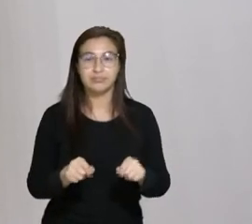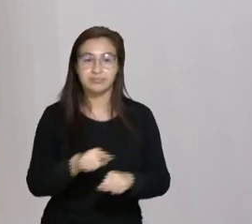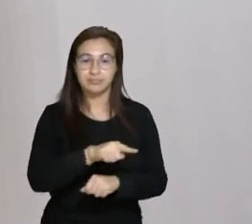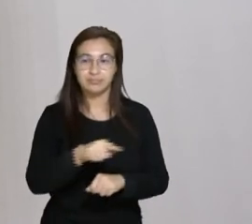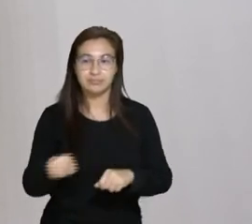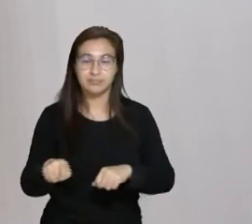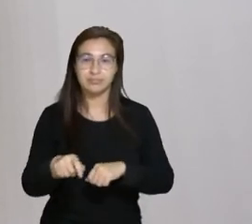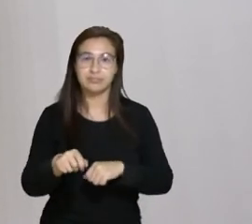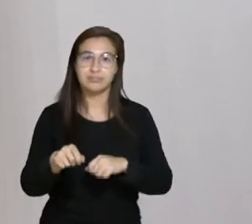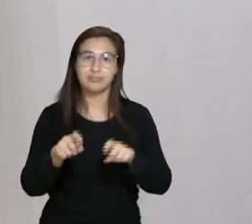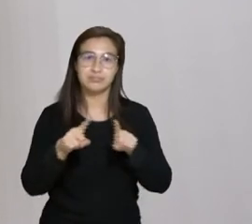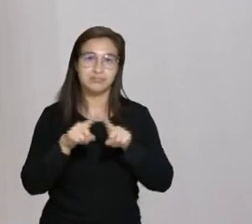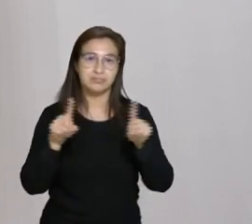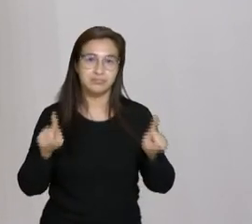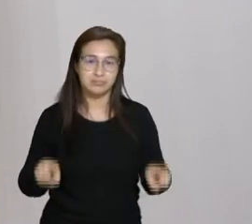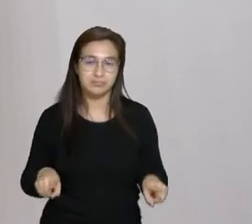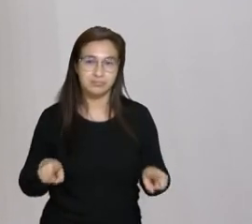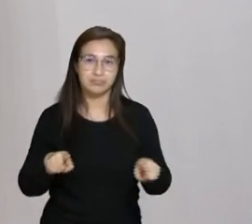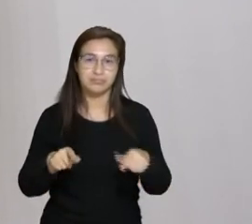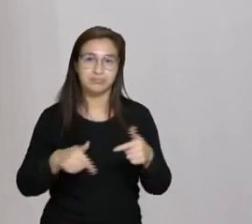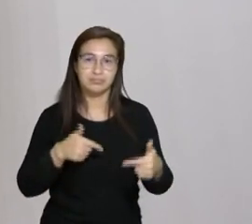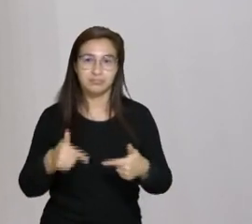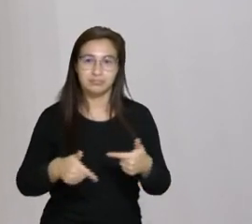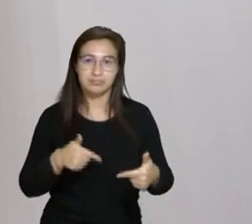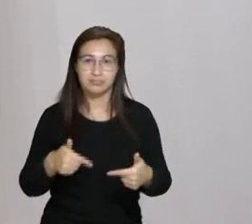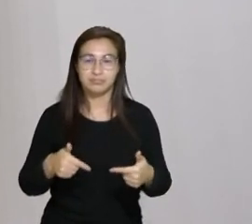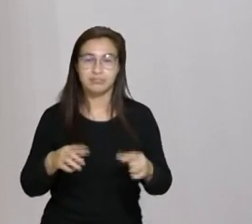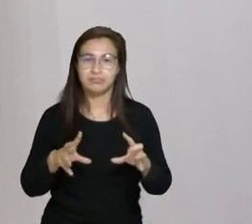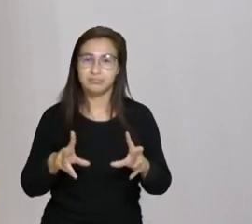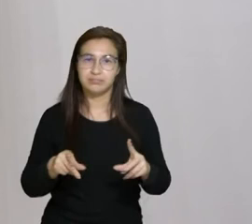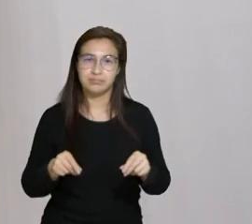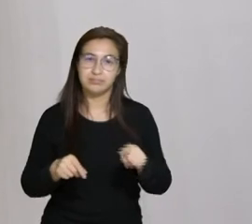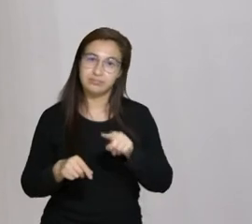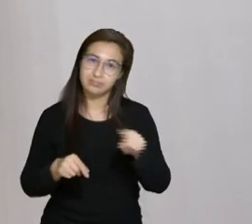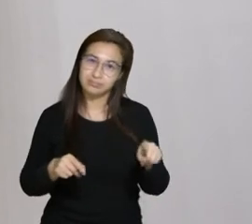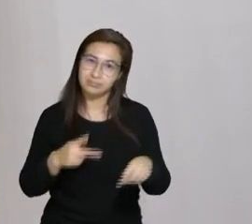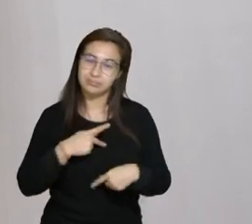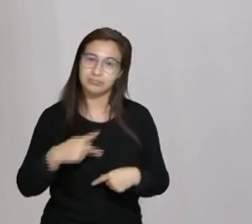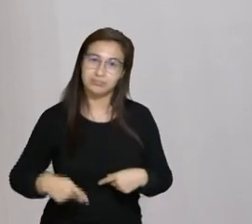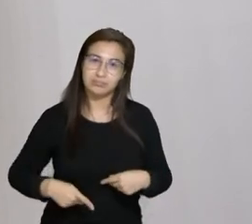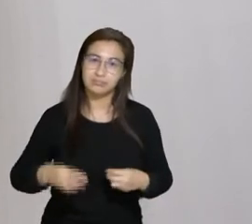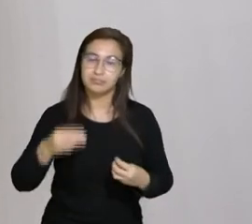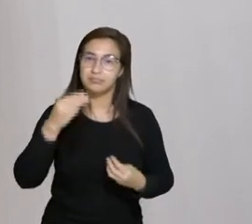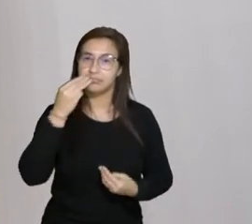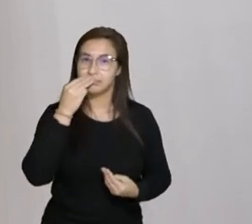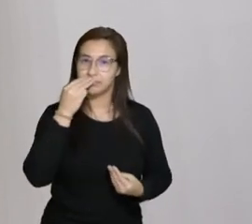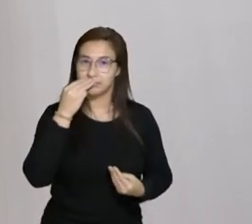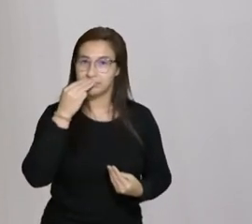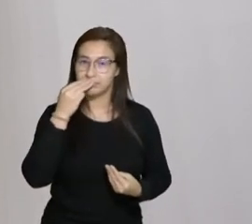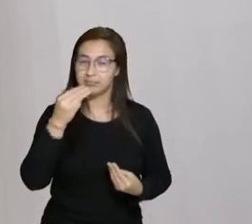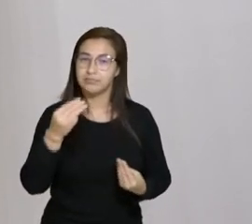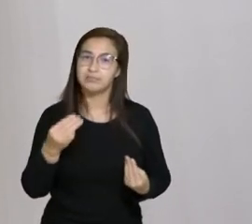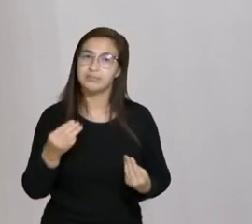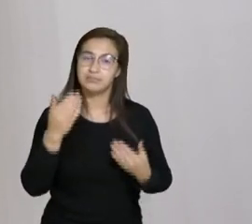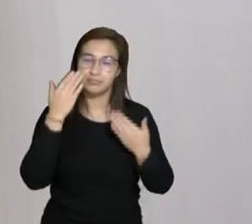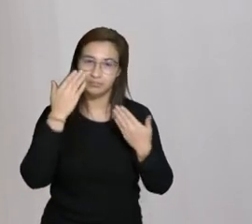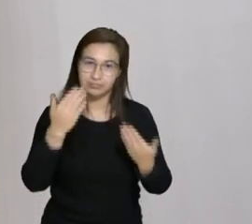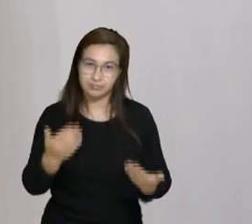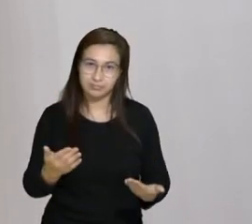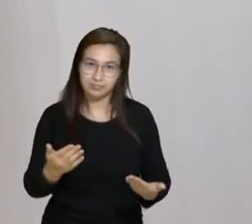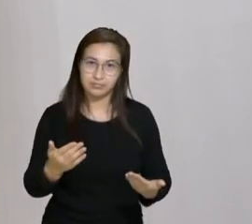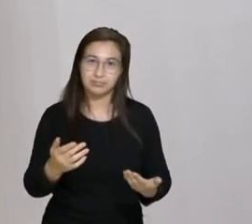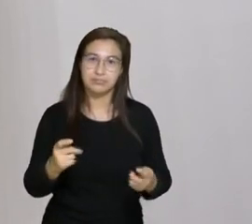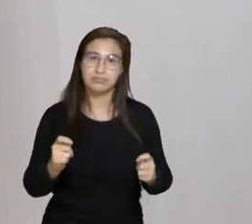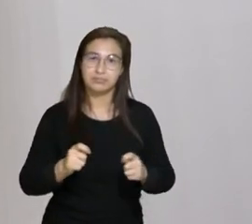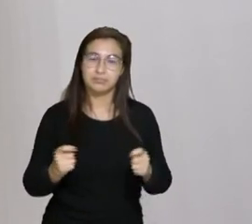colaboradores como seu presidente e também e o senhor também Moacir o presidente obrigado por